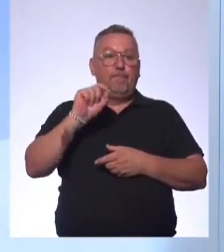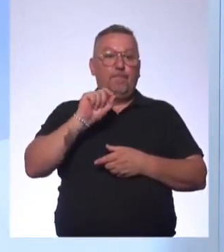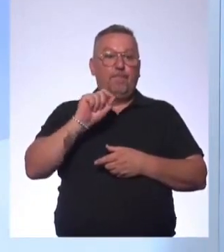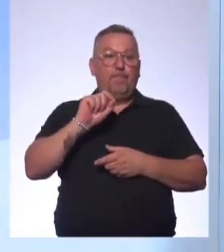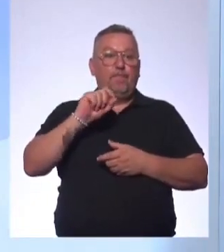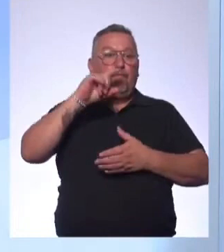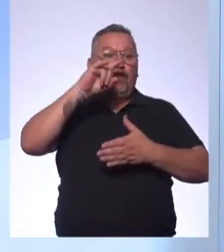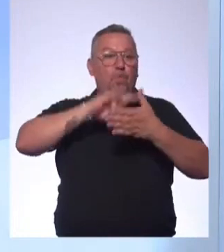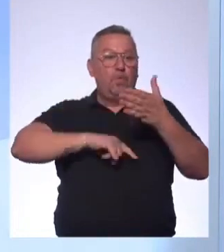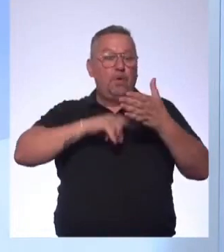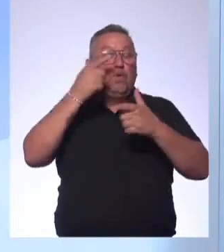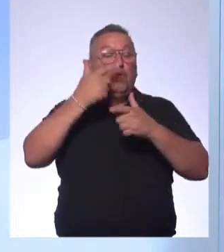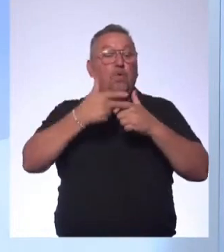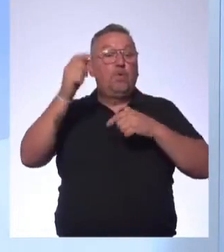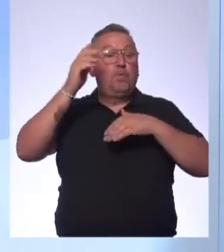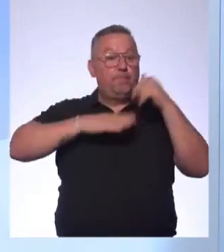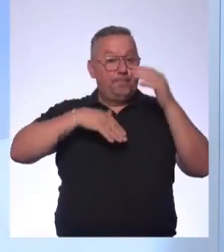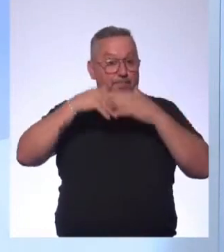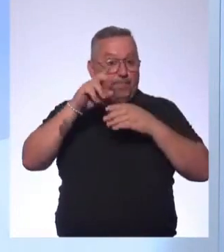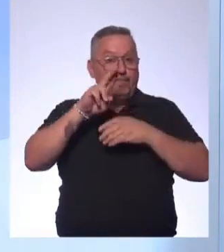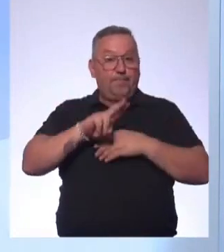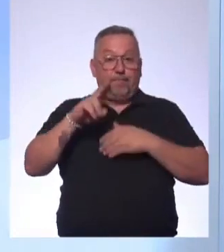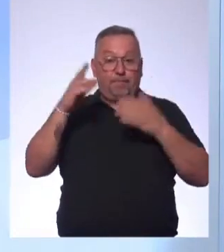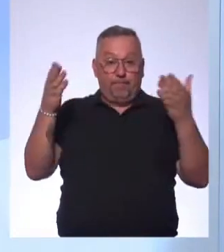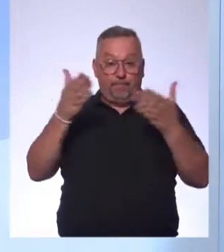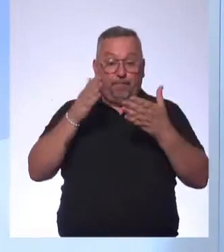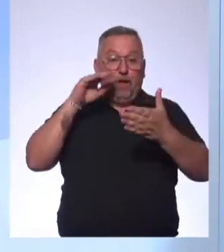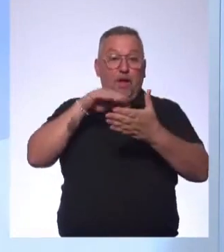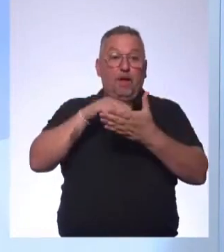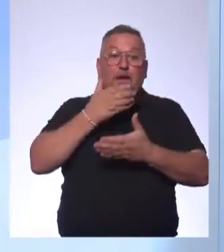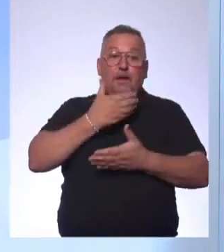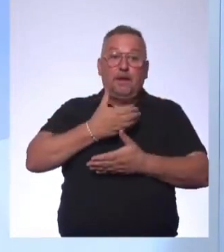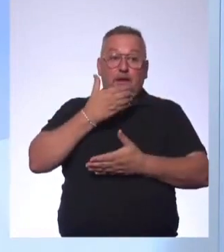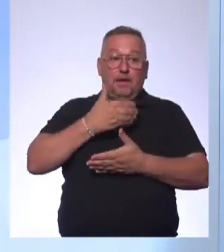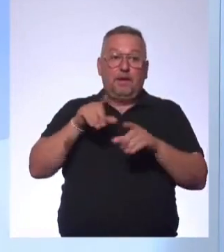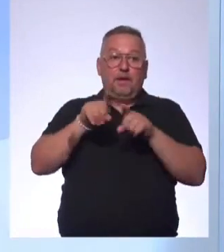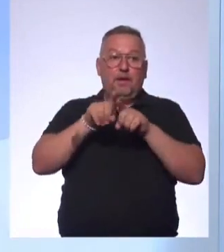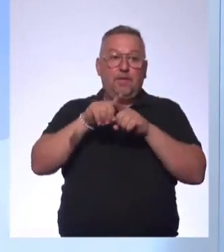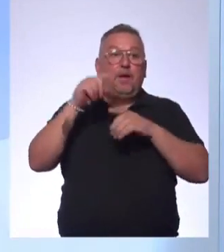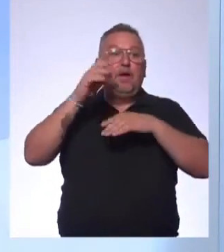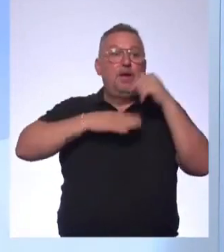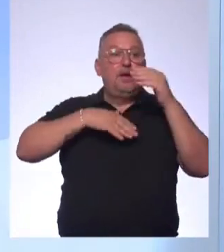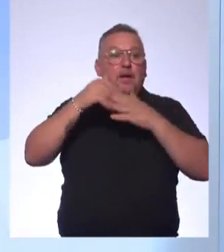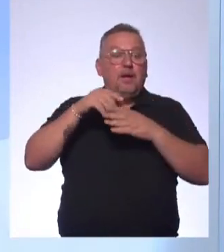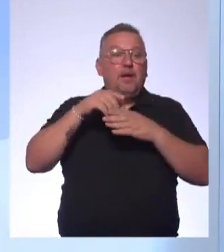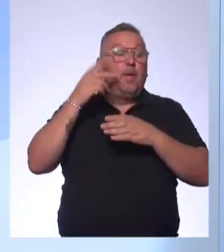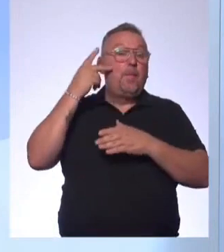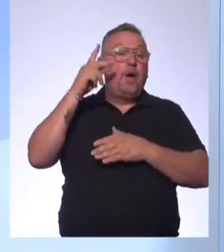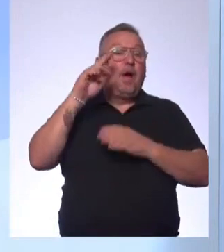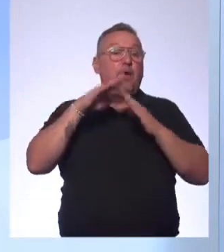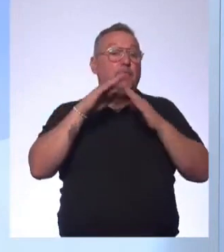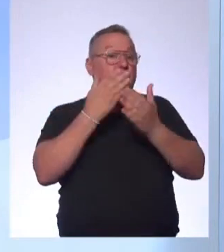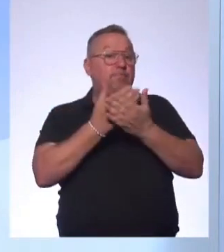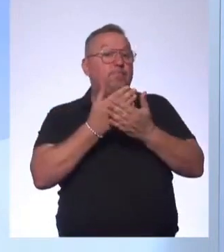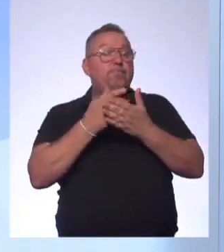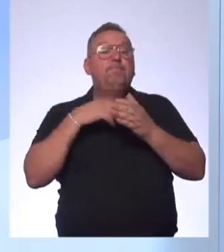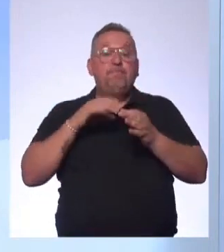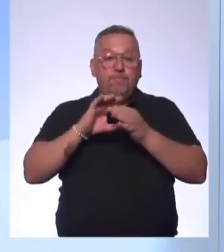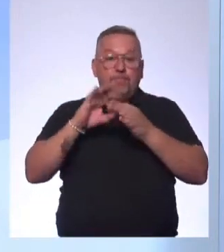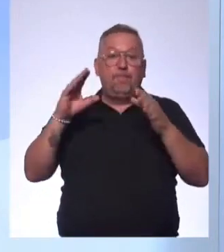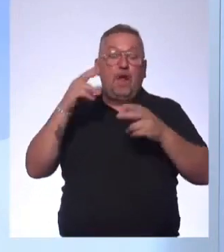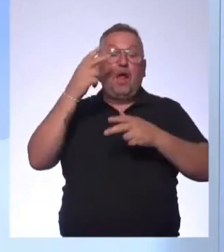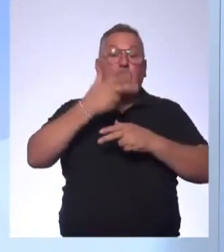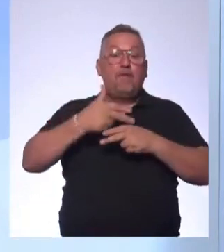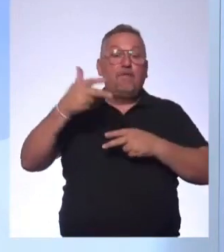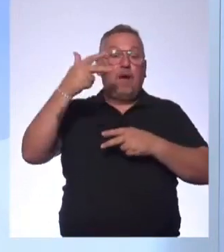o documento sobre as habilidades que vão ser utilizadas daqui até o fim do ano, assim como as habilidades essenciais para as escolas, está disponível na